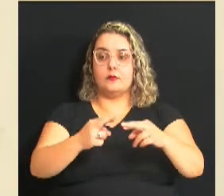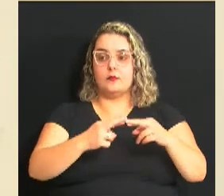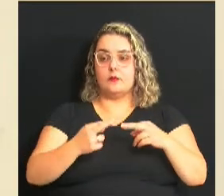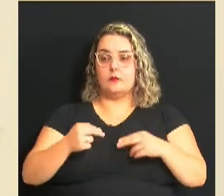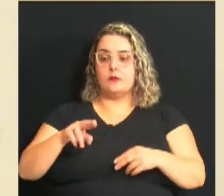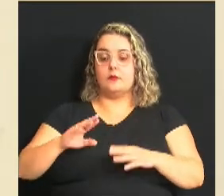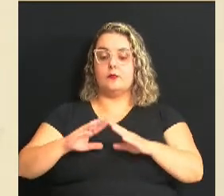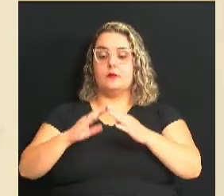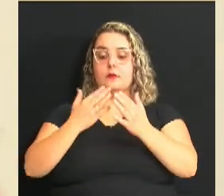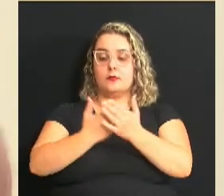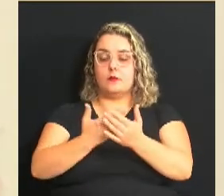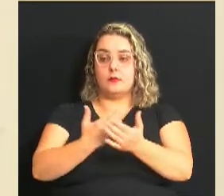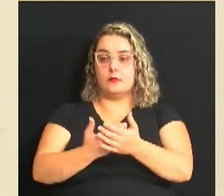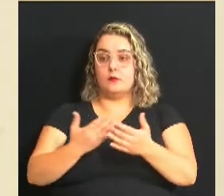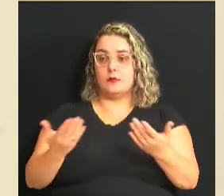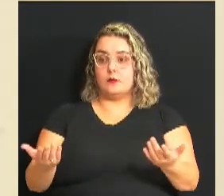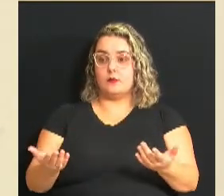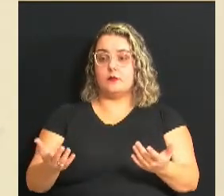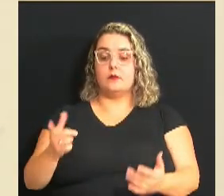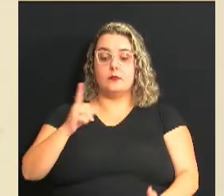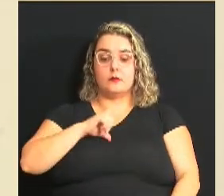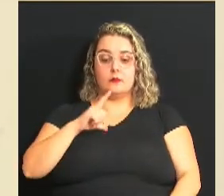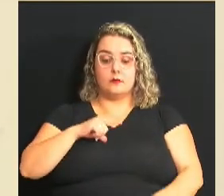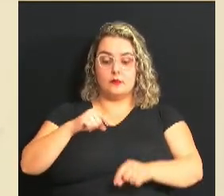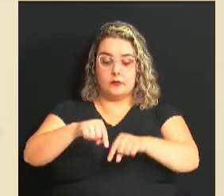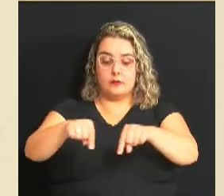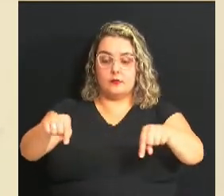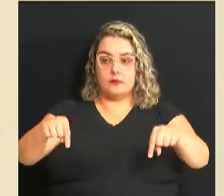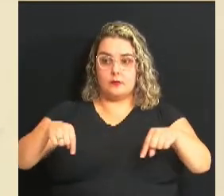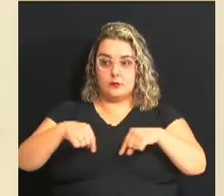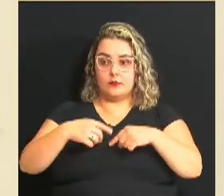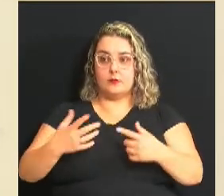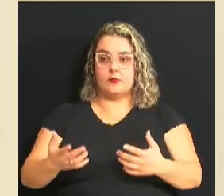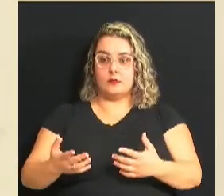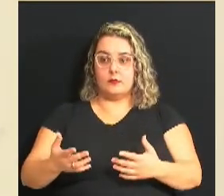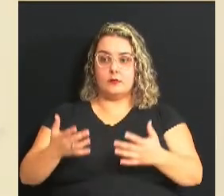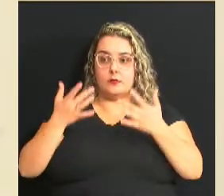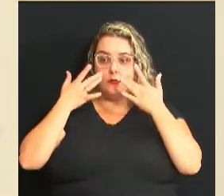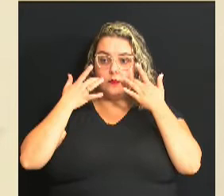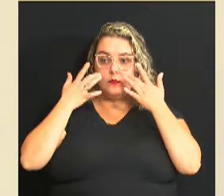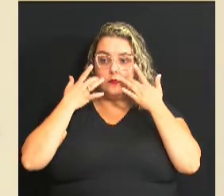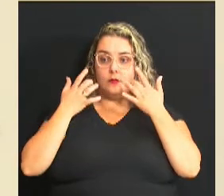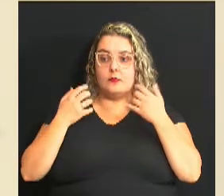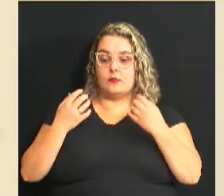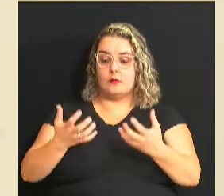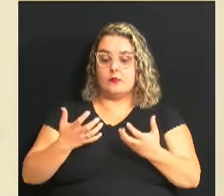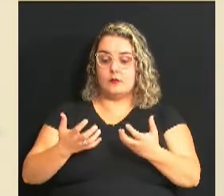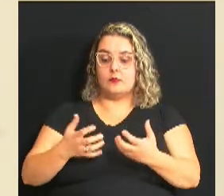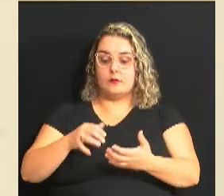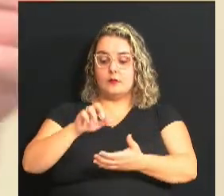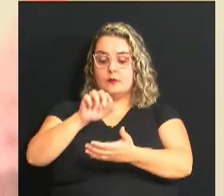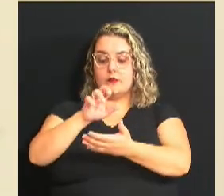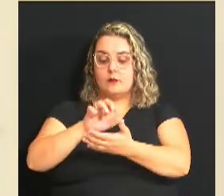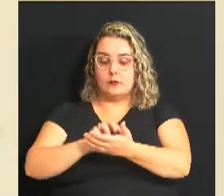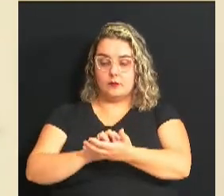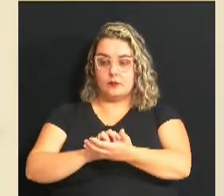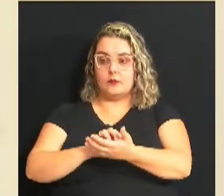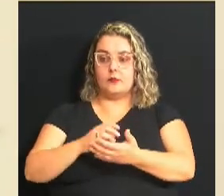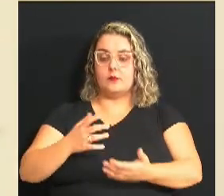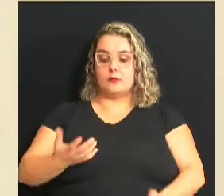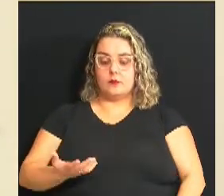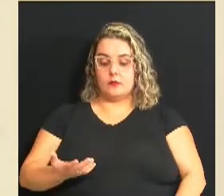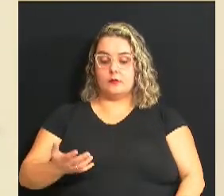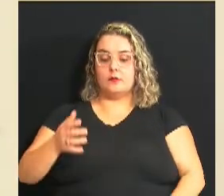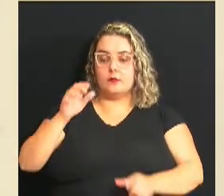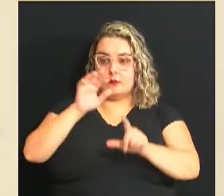que tem uma sala de teatro lá e queira cadastrá-la nessa